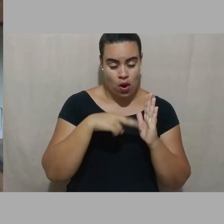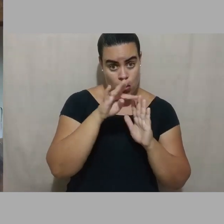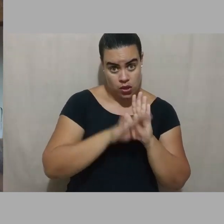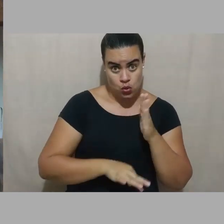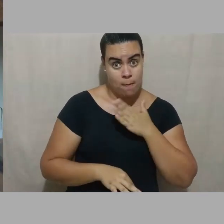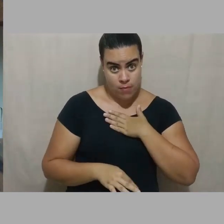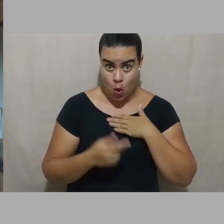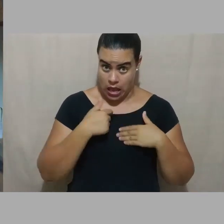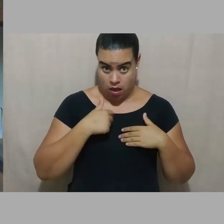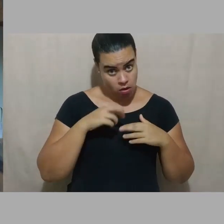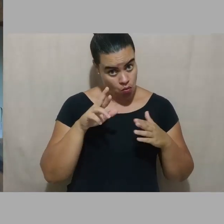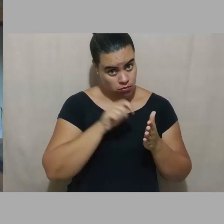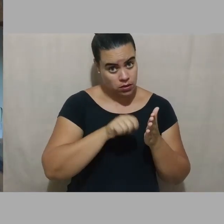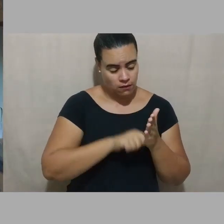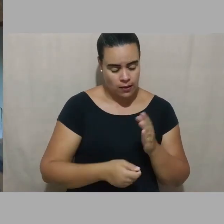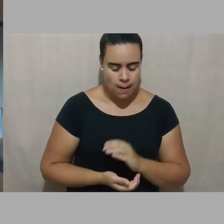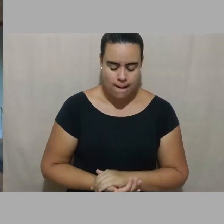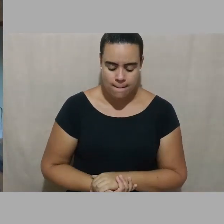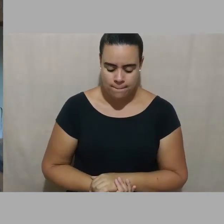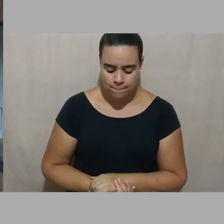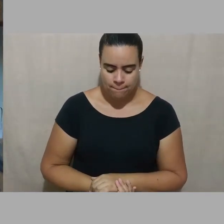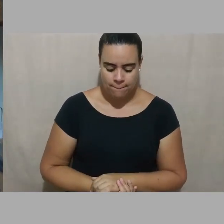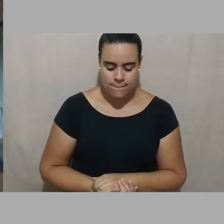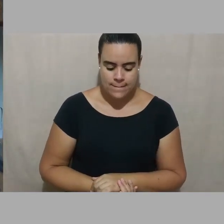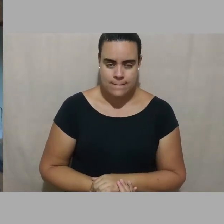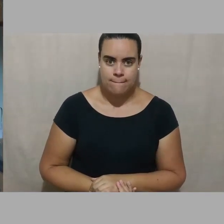um texto meu agora, que eu escrevi recentemente.